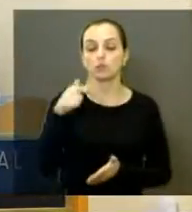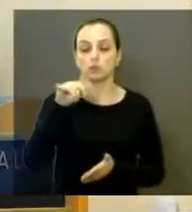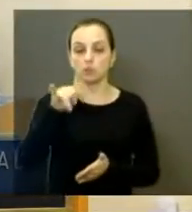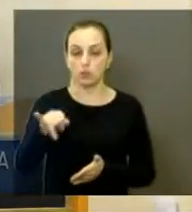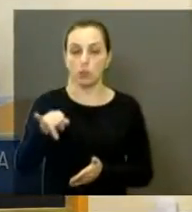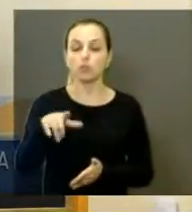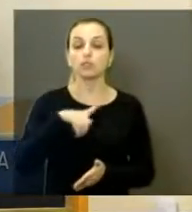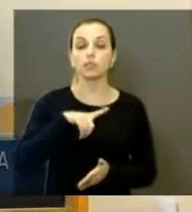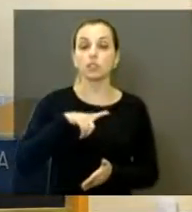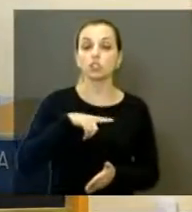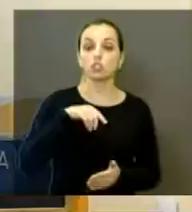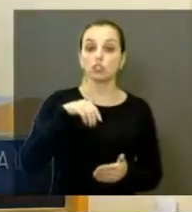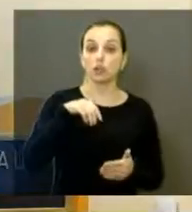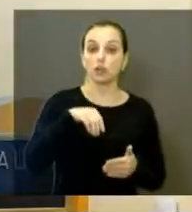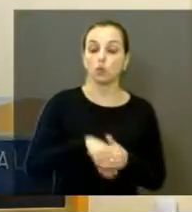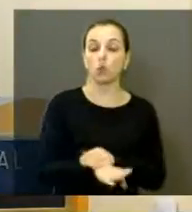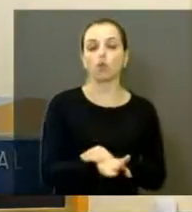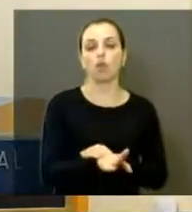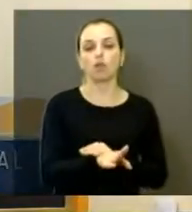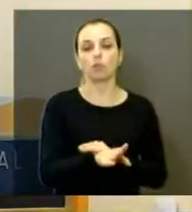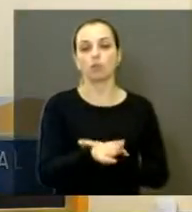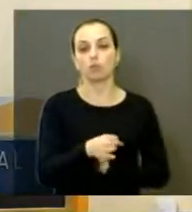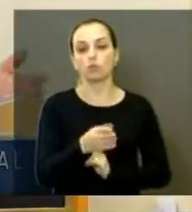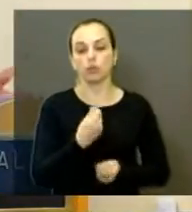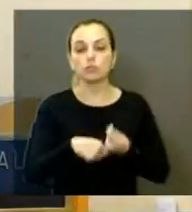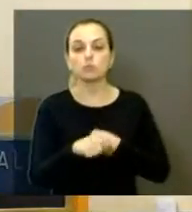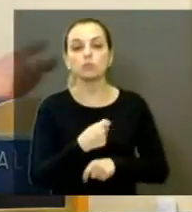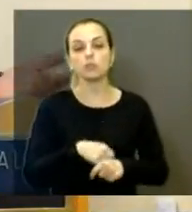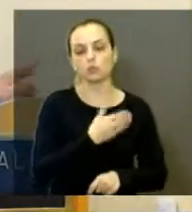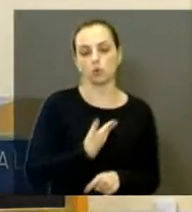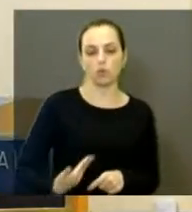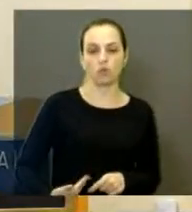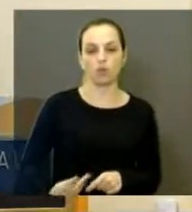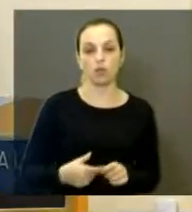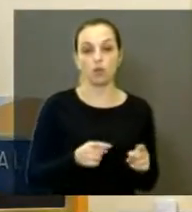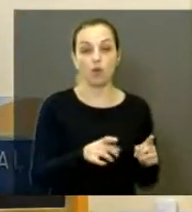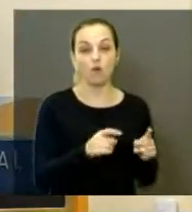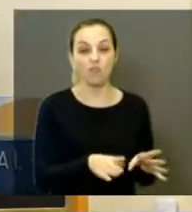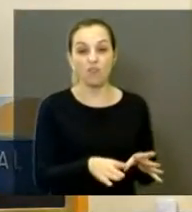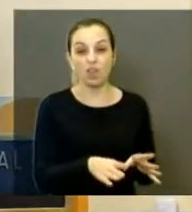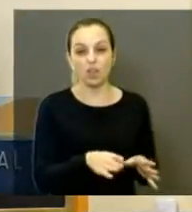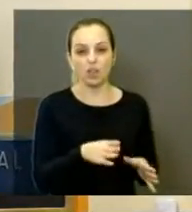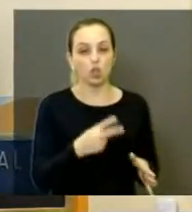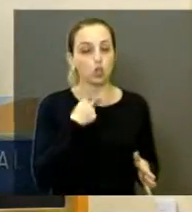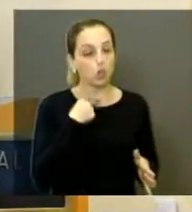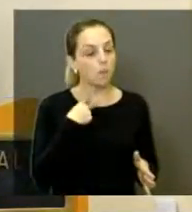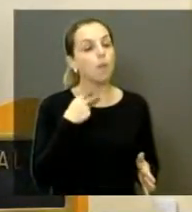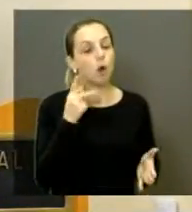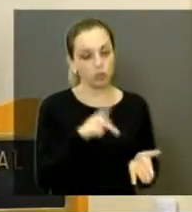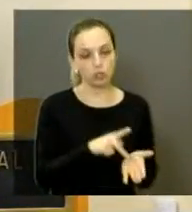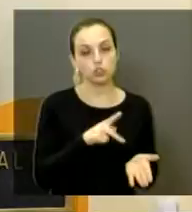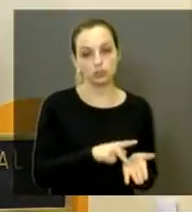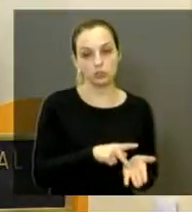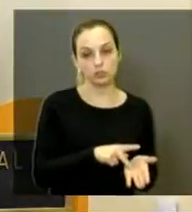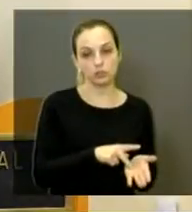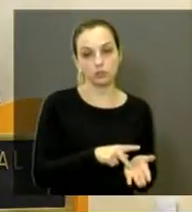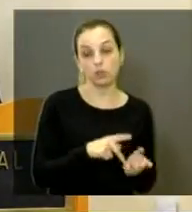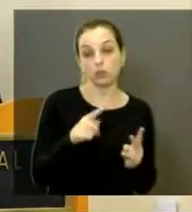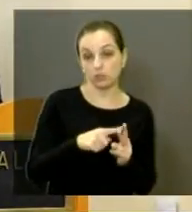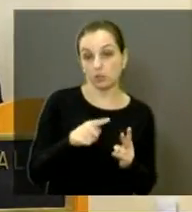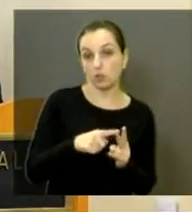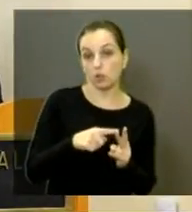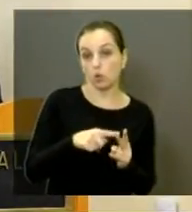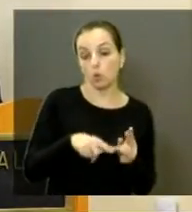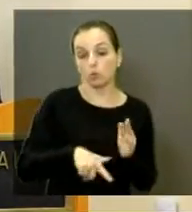cofre do governo. Então, a venda foi embargada assim. Doutor Helder, esse é o plano B, de